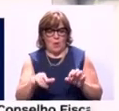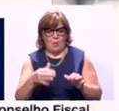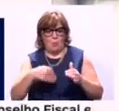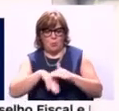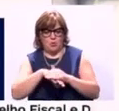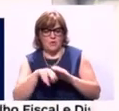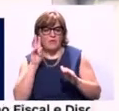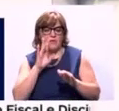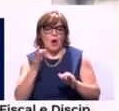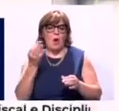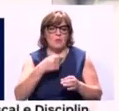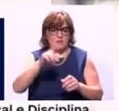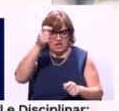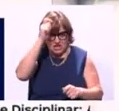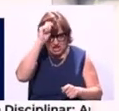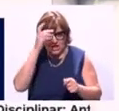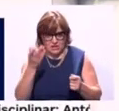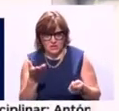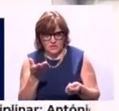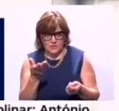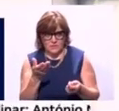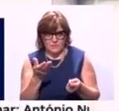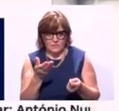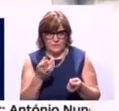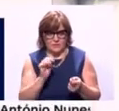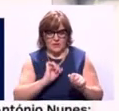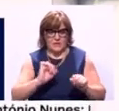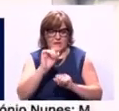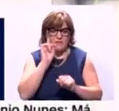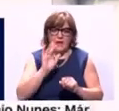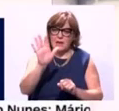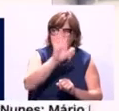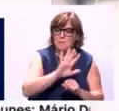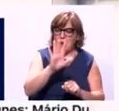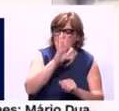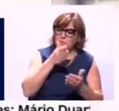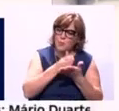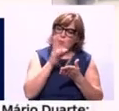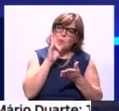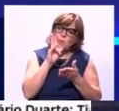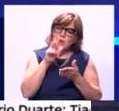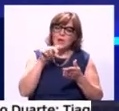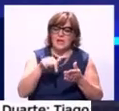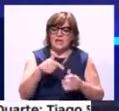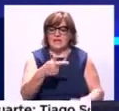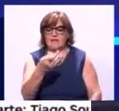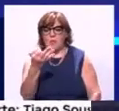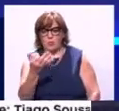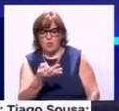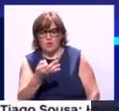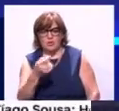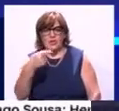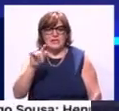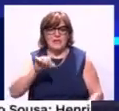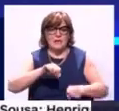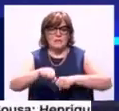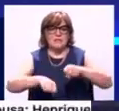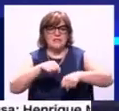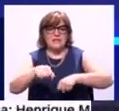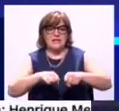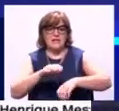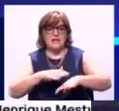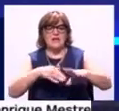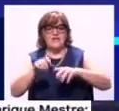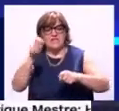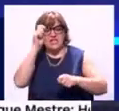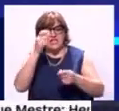a ver o meu Porto ir para estágios, vê-los, as imagens que passam aqui no nosso Porto Canal, eles andarem em bicicleta e